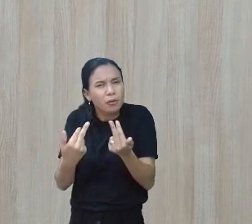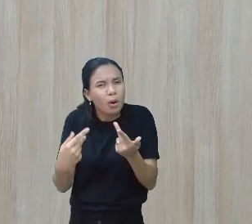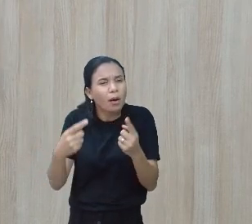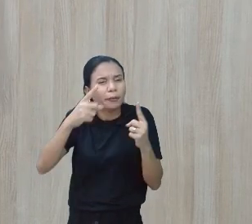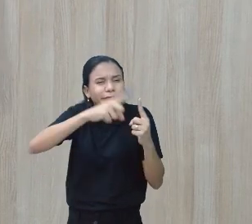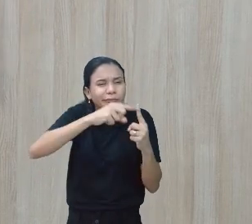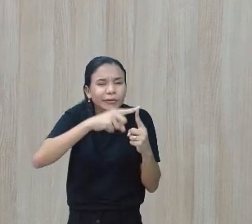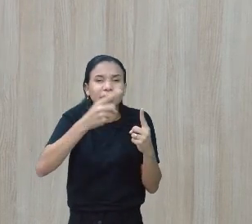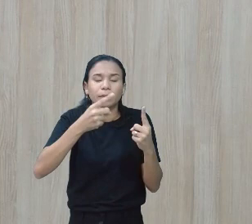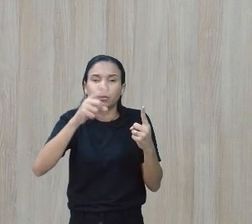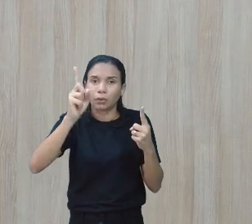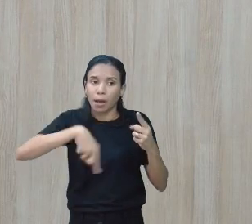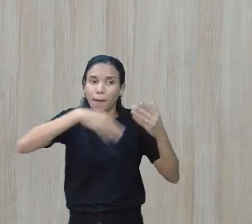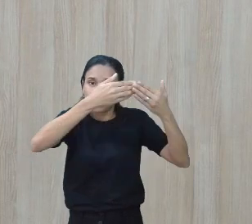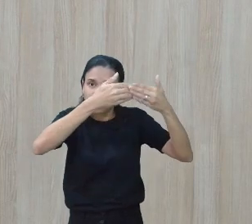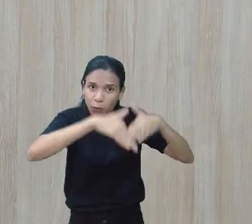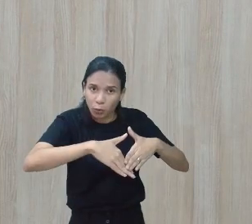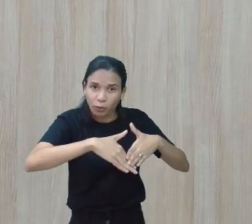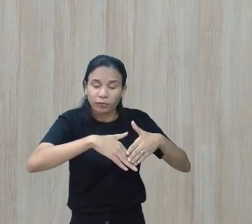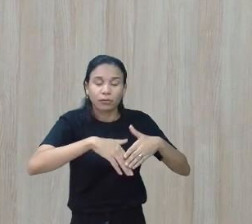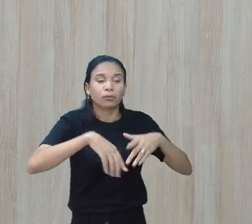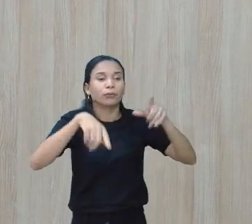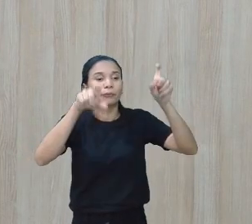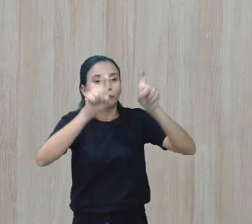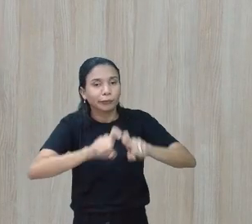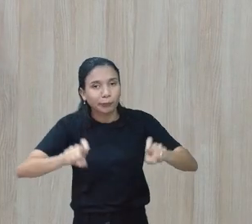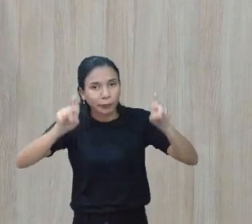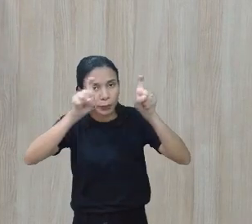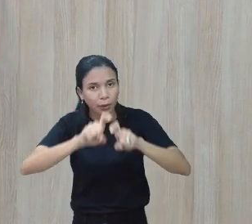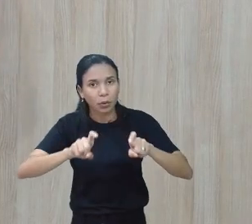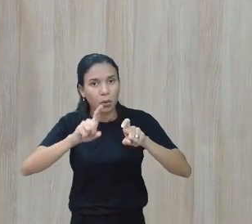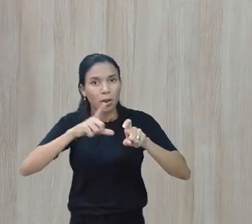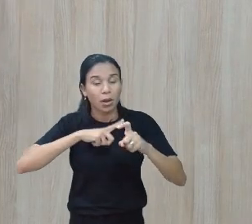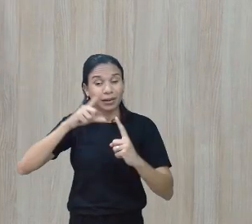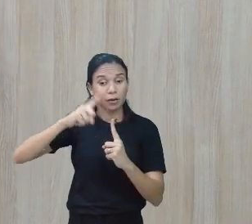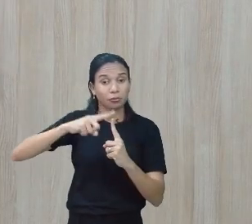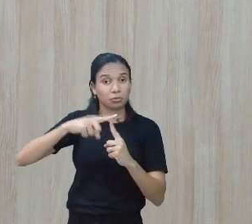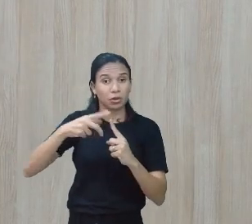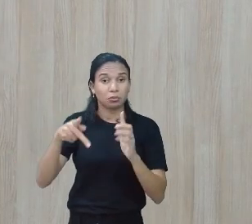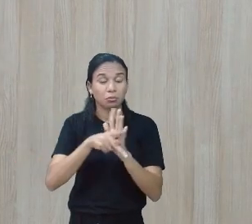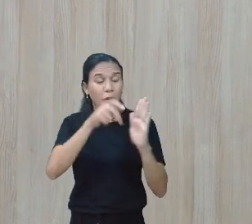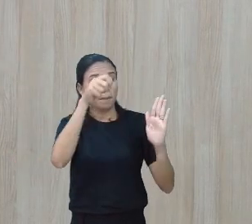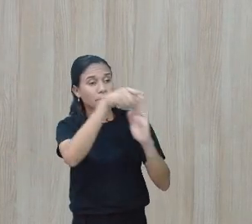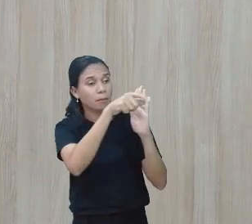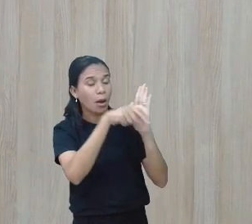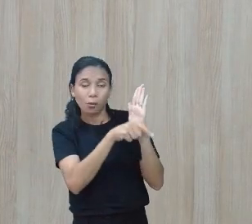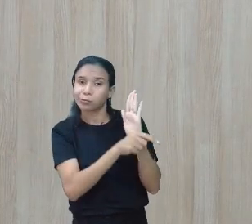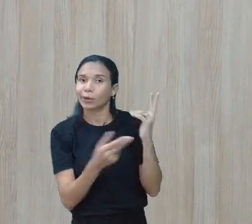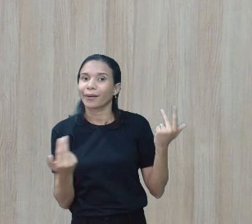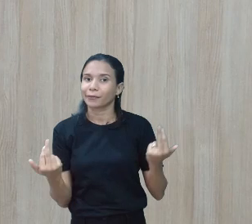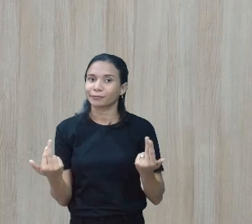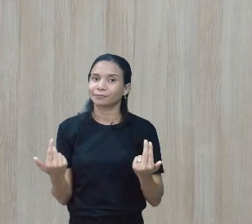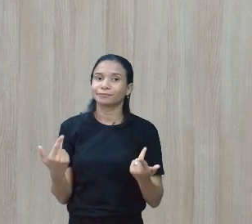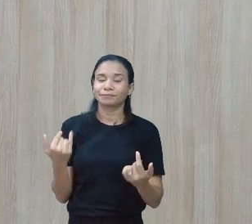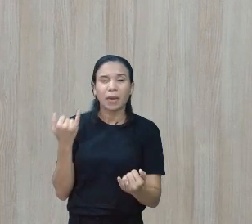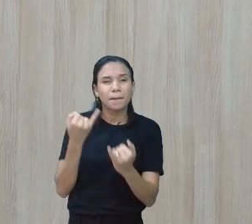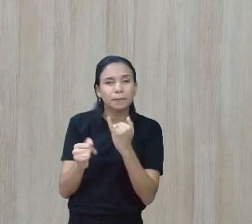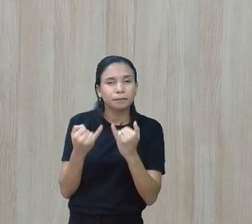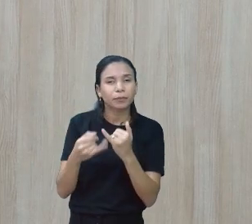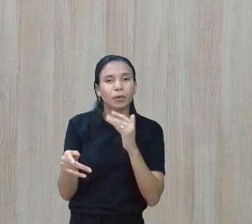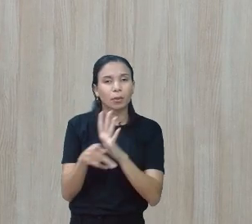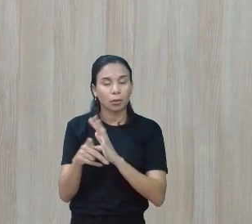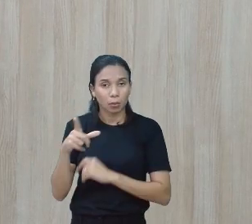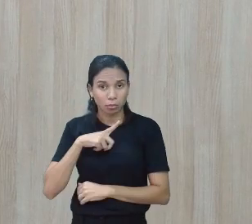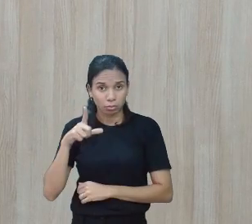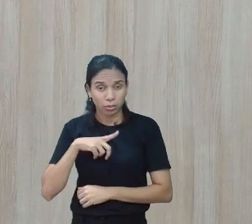formato. É uma prova que você vai fazer no computador. O estilo de questões que está lá é o mesmo estilo que é